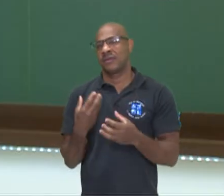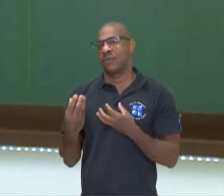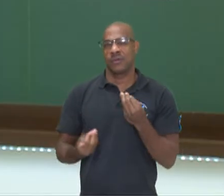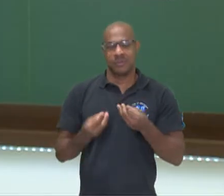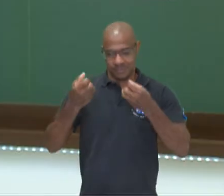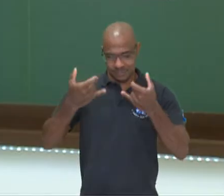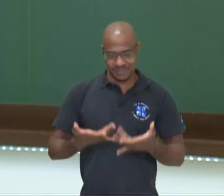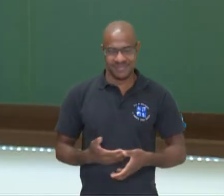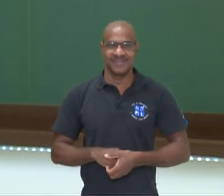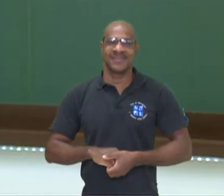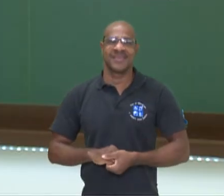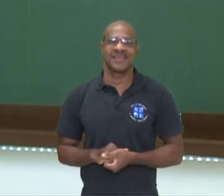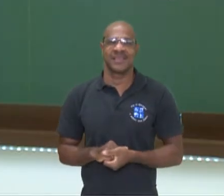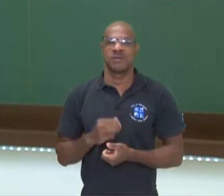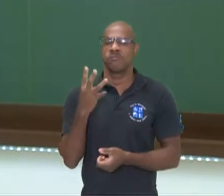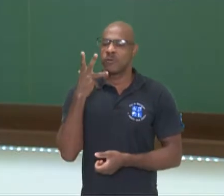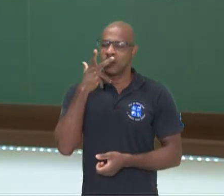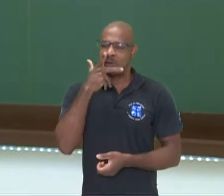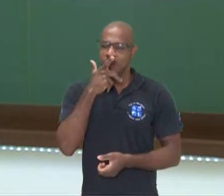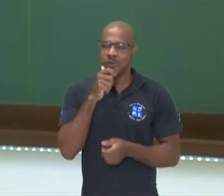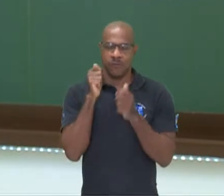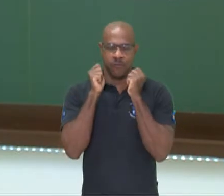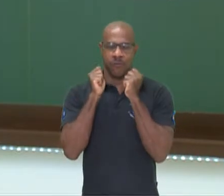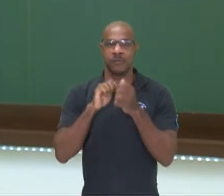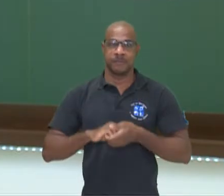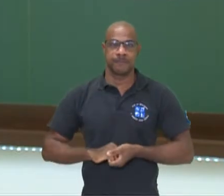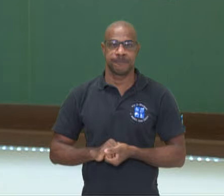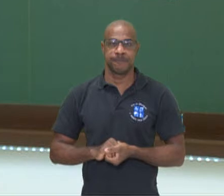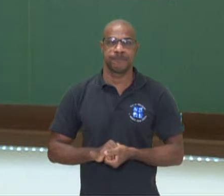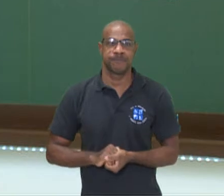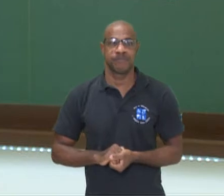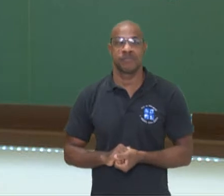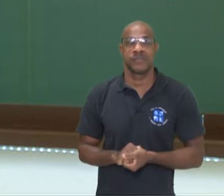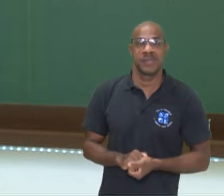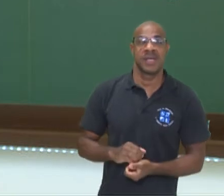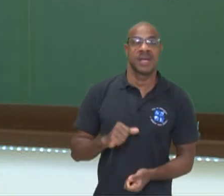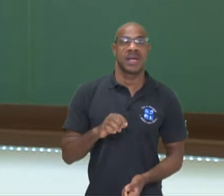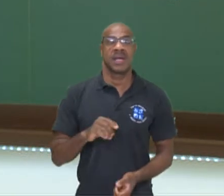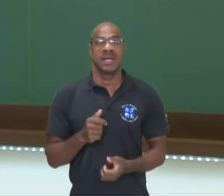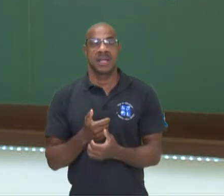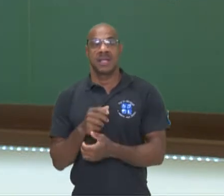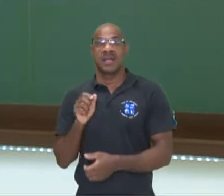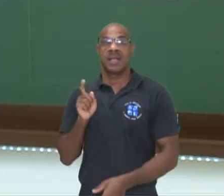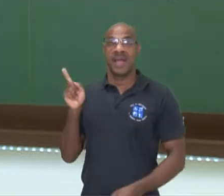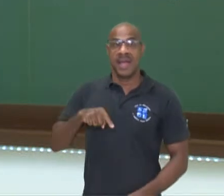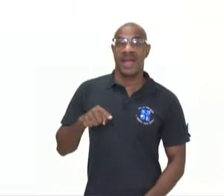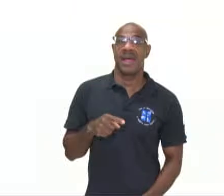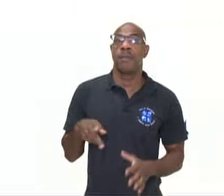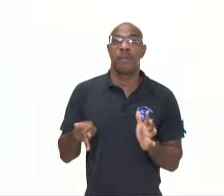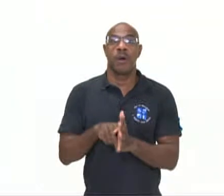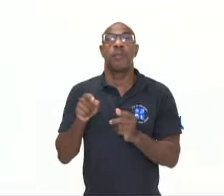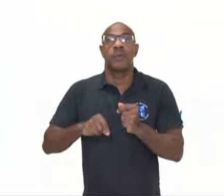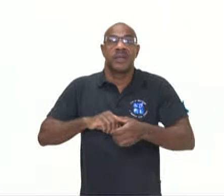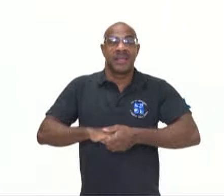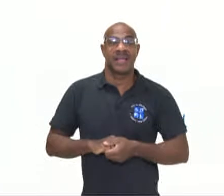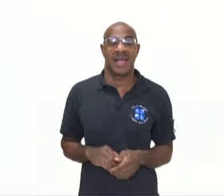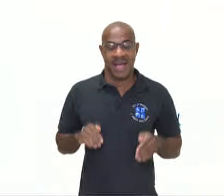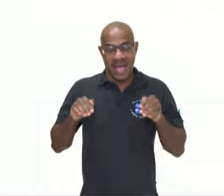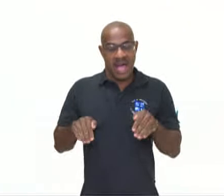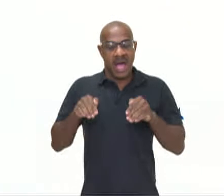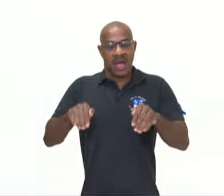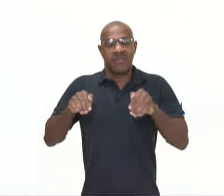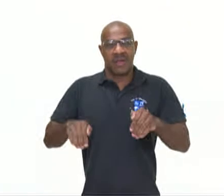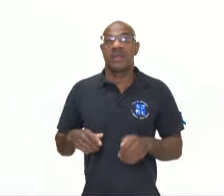de bonitinho? Bonitinho é muito pouco, né, gente? A cacatua ela é uma ave australiana que vive também em